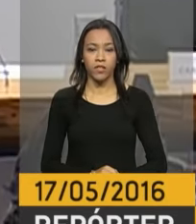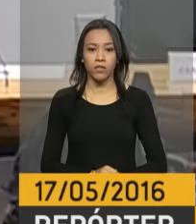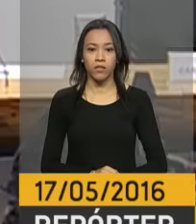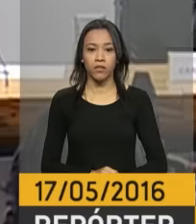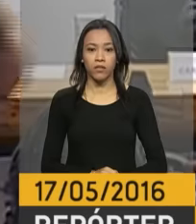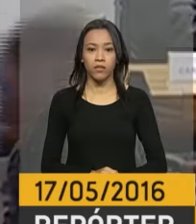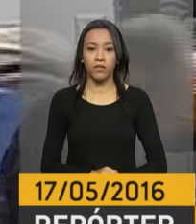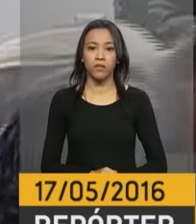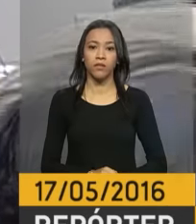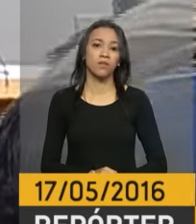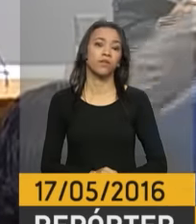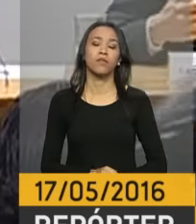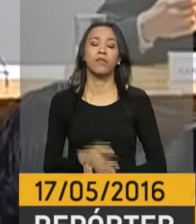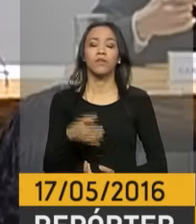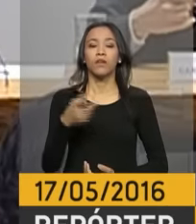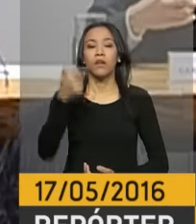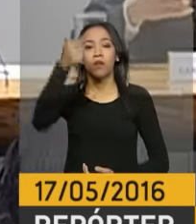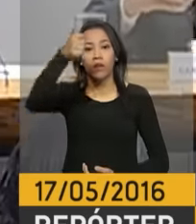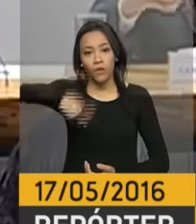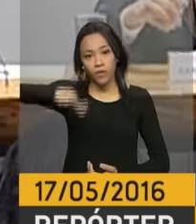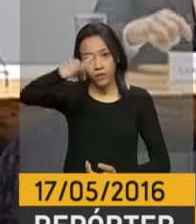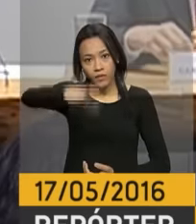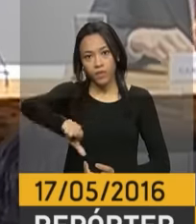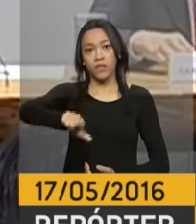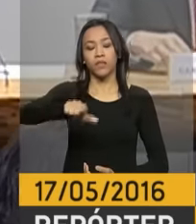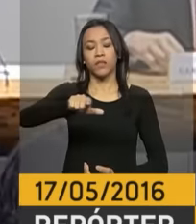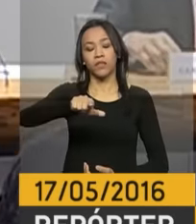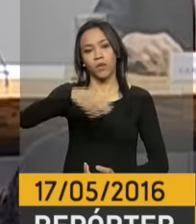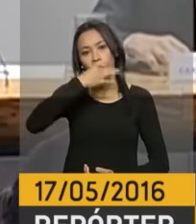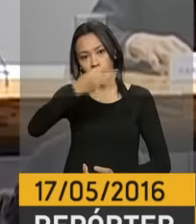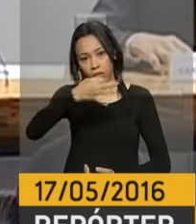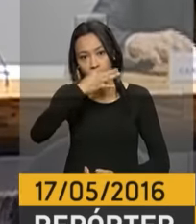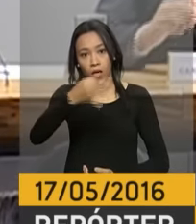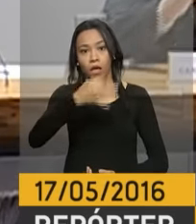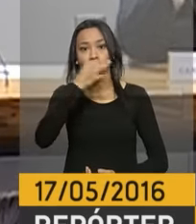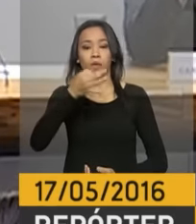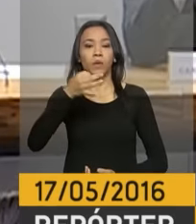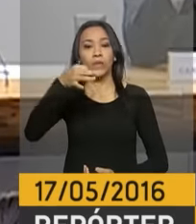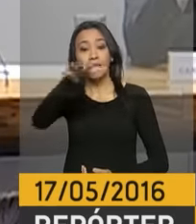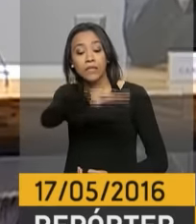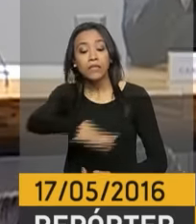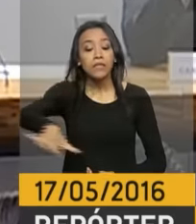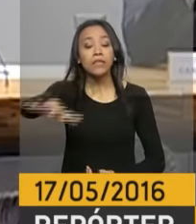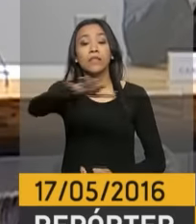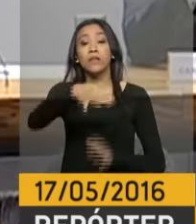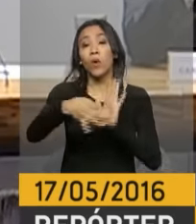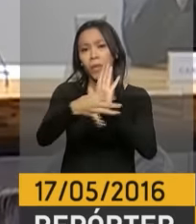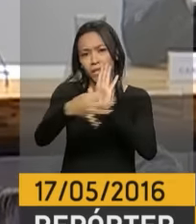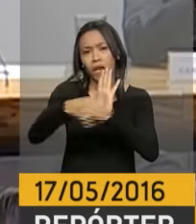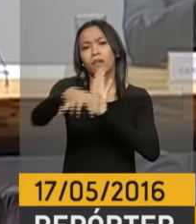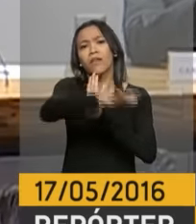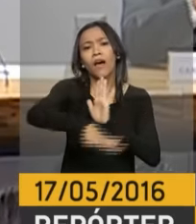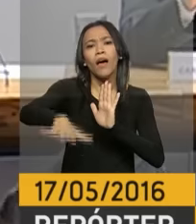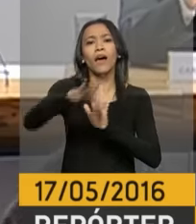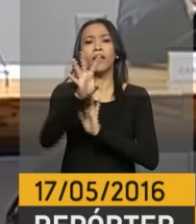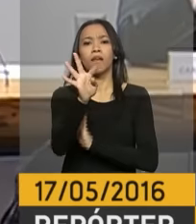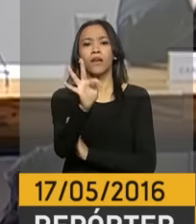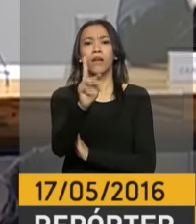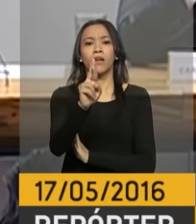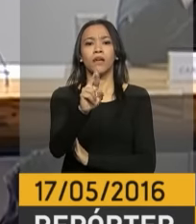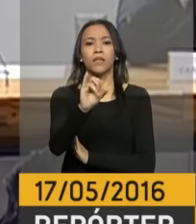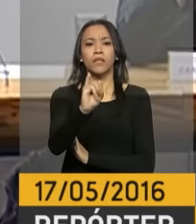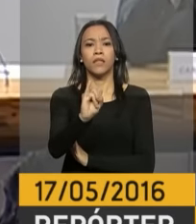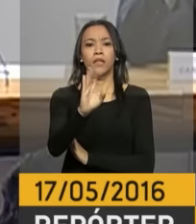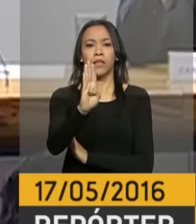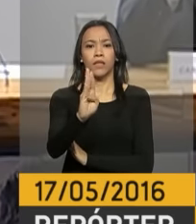Microfone. Ministro, aqui o senhor tinha comentado de novo sobre a criação de tributos e eu queria saber que alternativas seriam, além